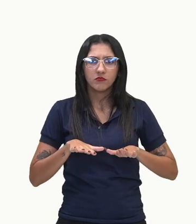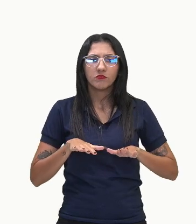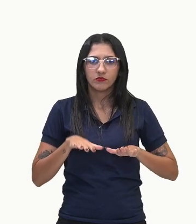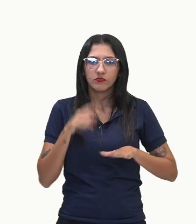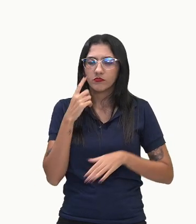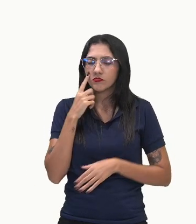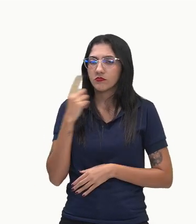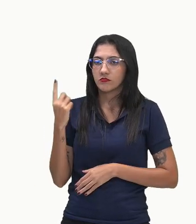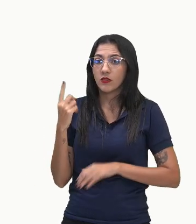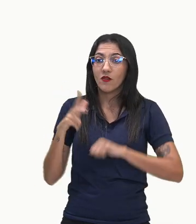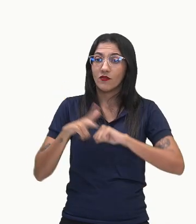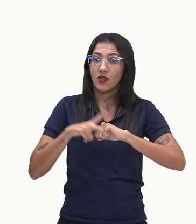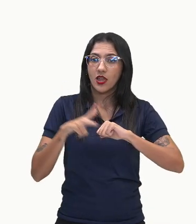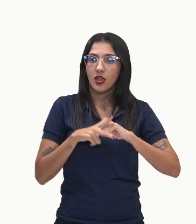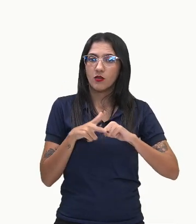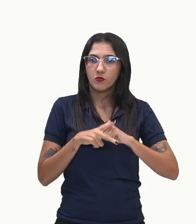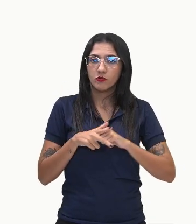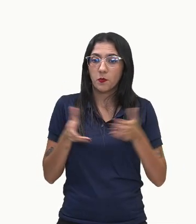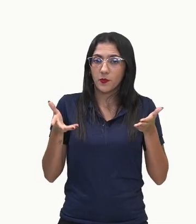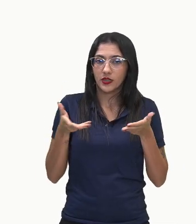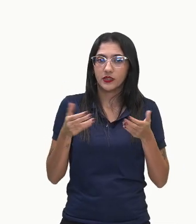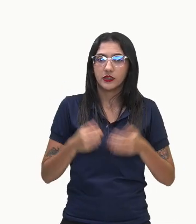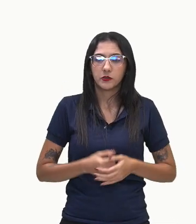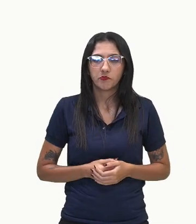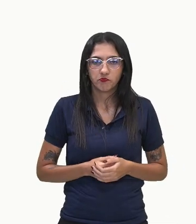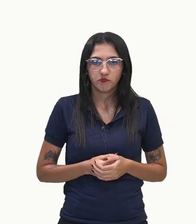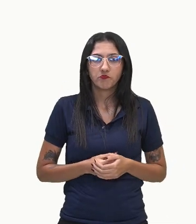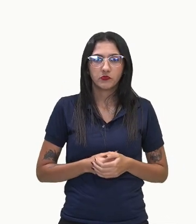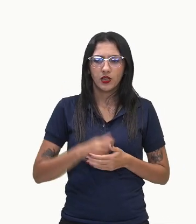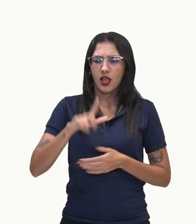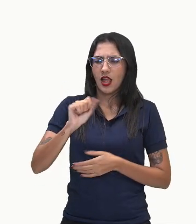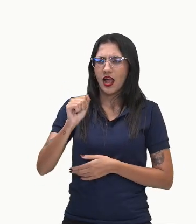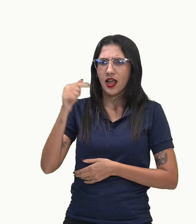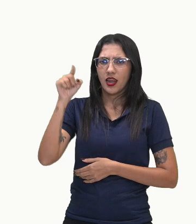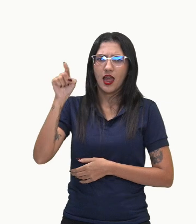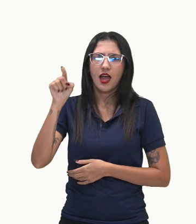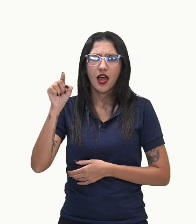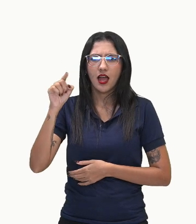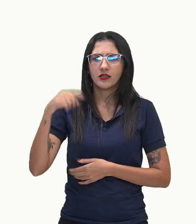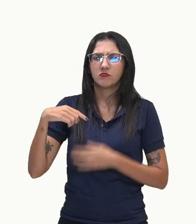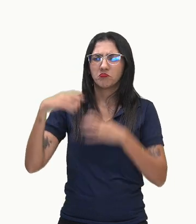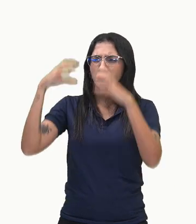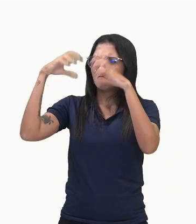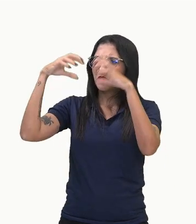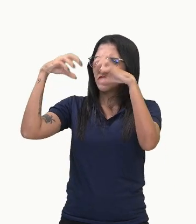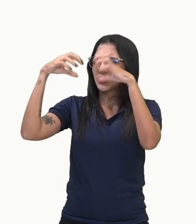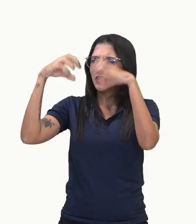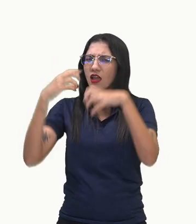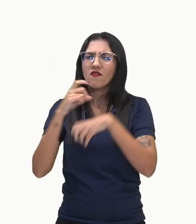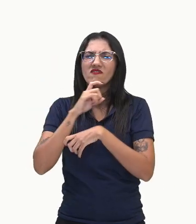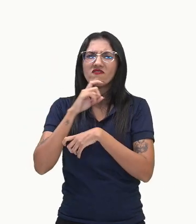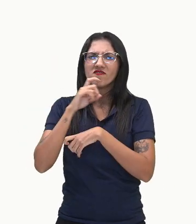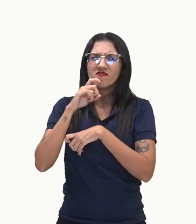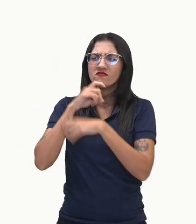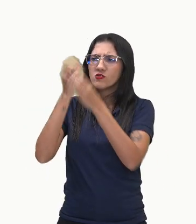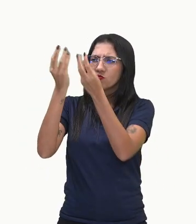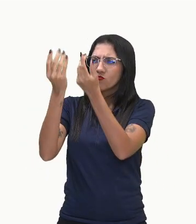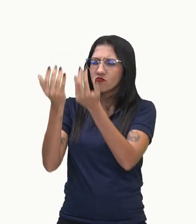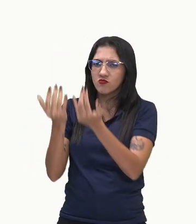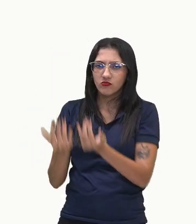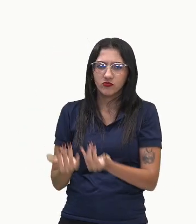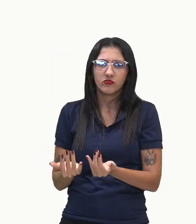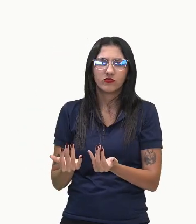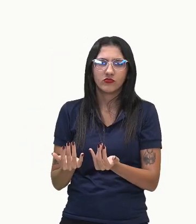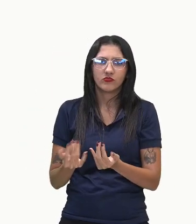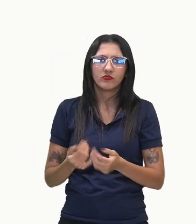Verbo no presente. Lá neva muito. Olha aí. Lá neva muito. Então,